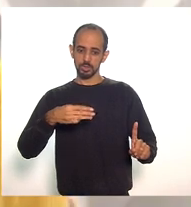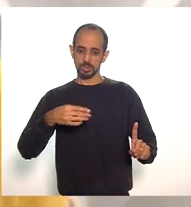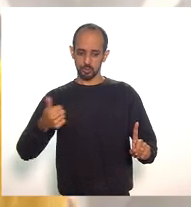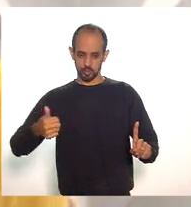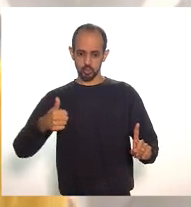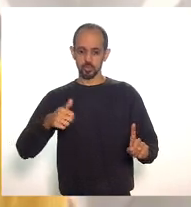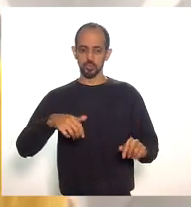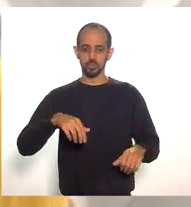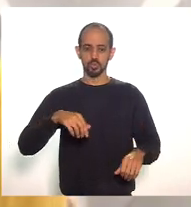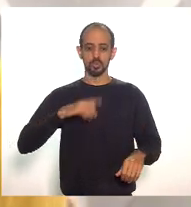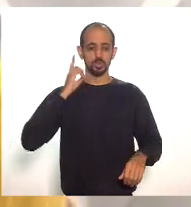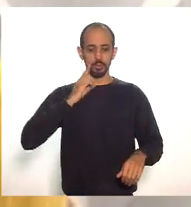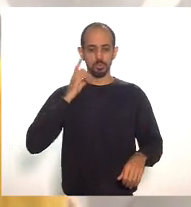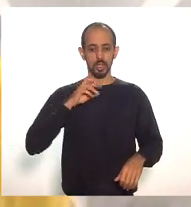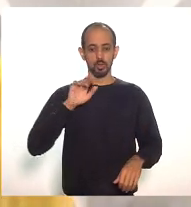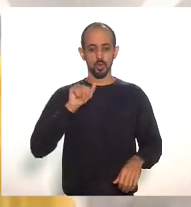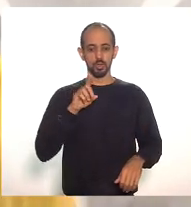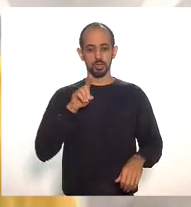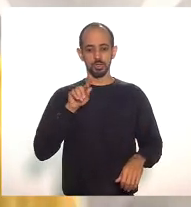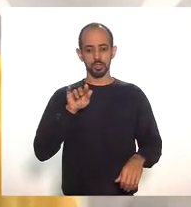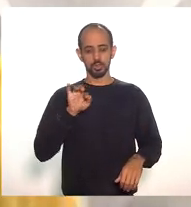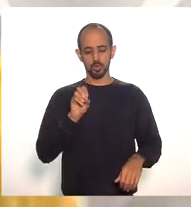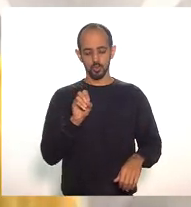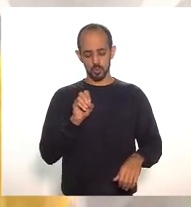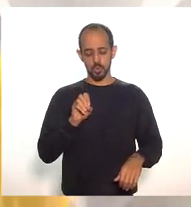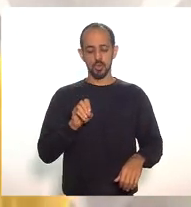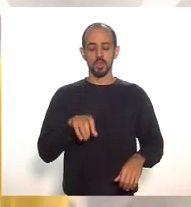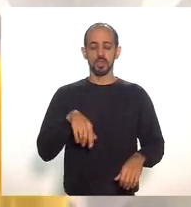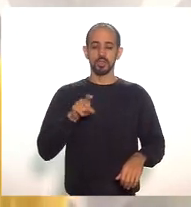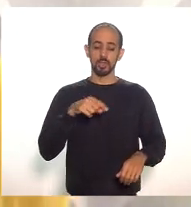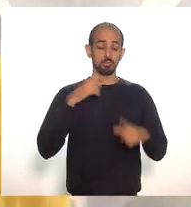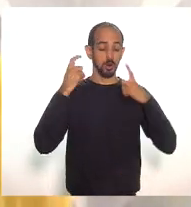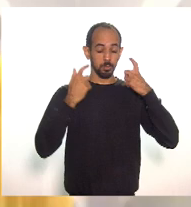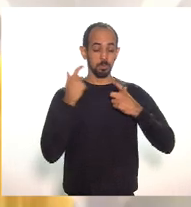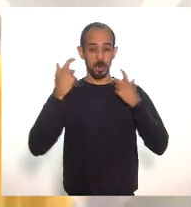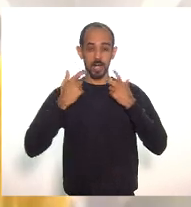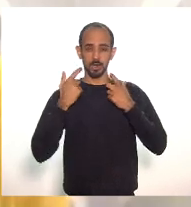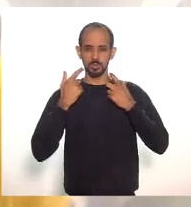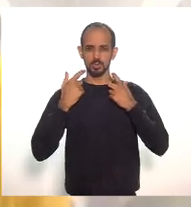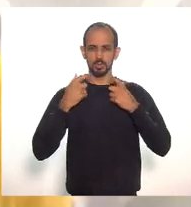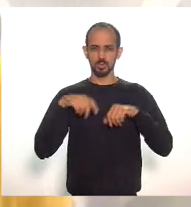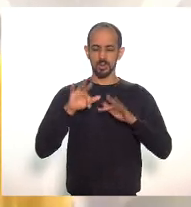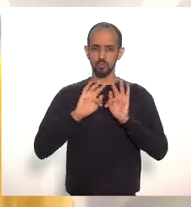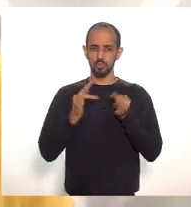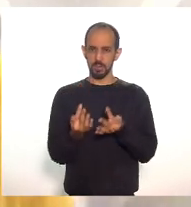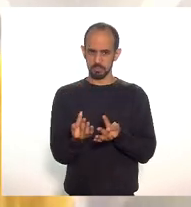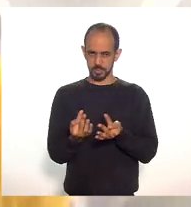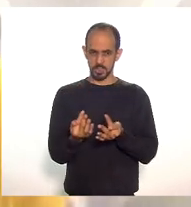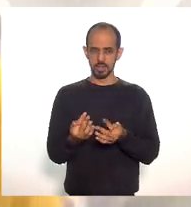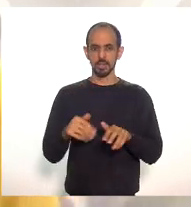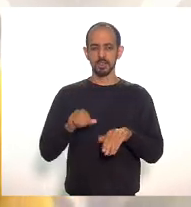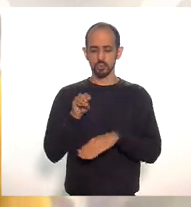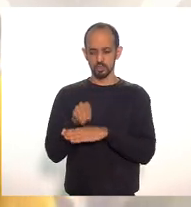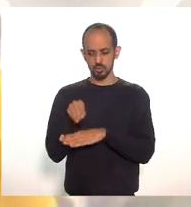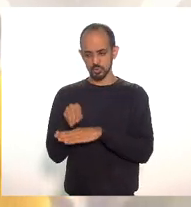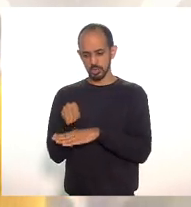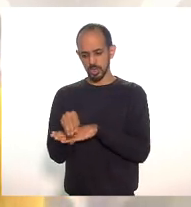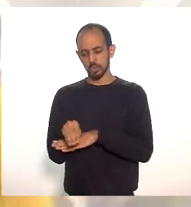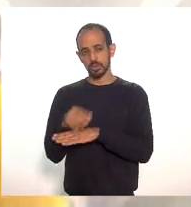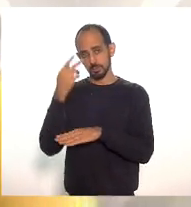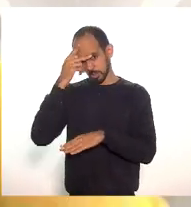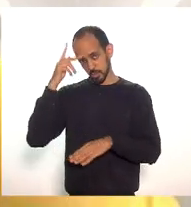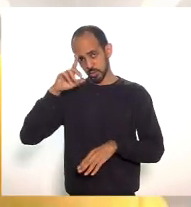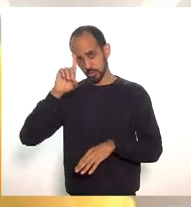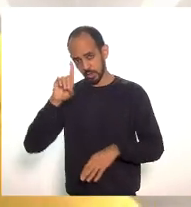que se preocupa com a prioridade da vacinação dos cuidadores e gestores e técnicos que